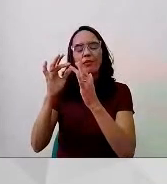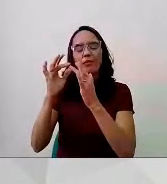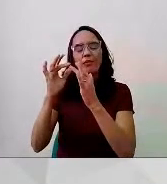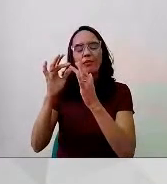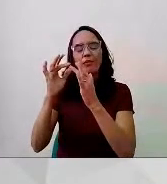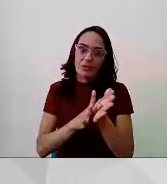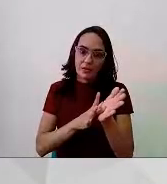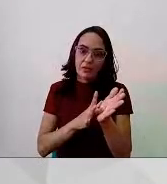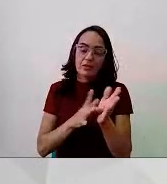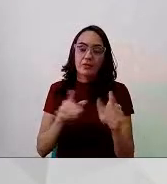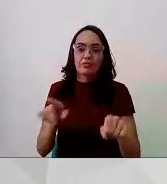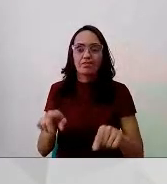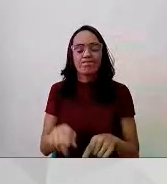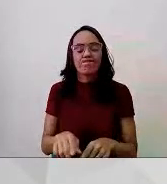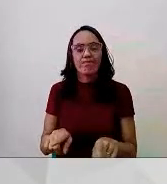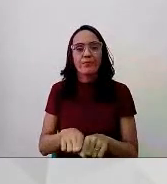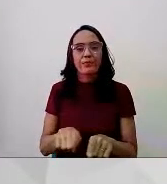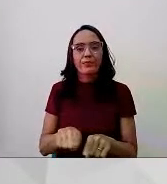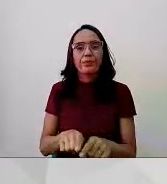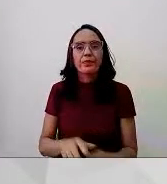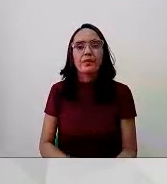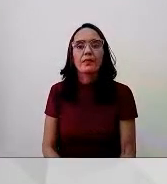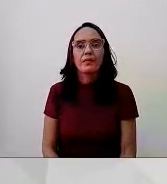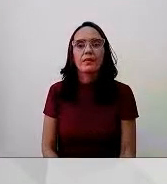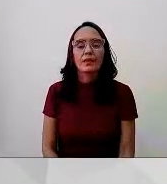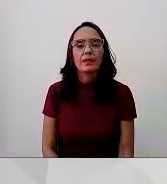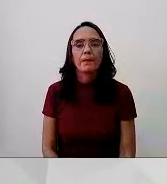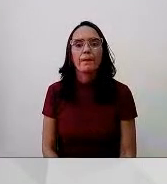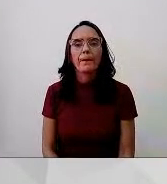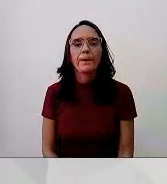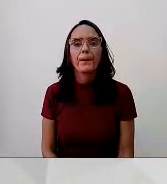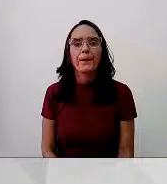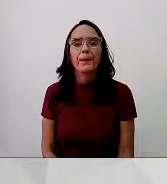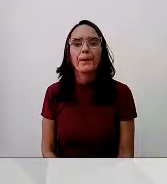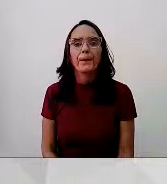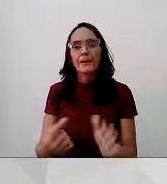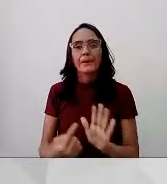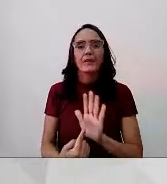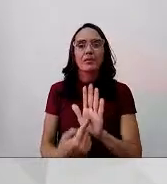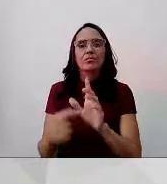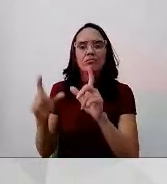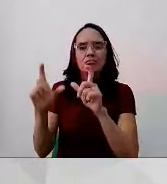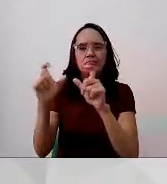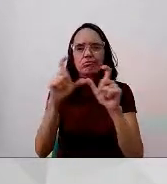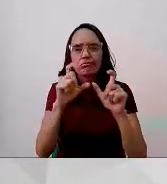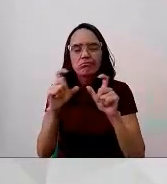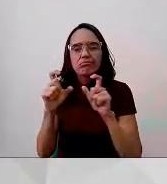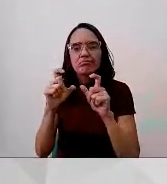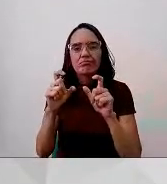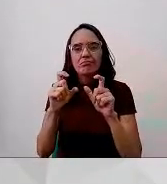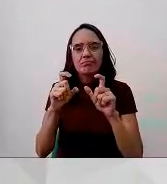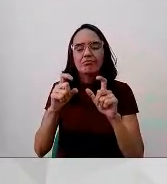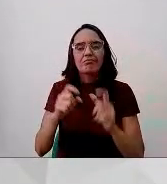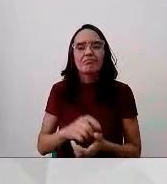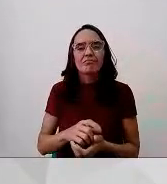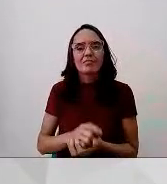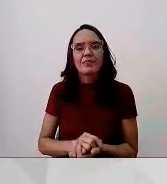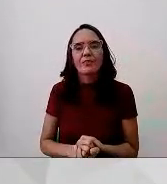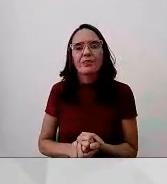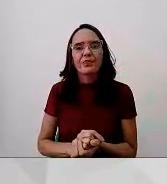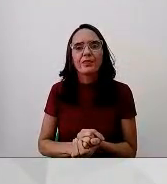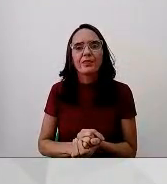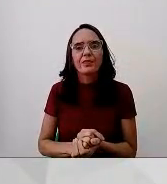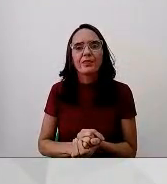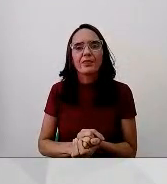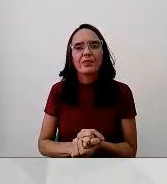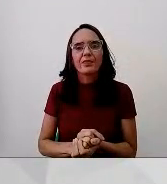backpropagation. Aqui só uma figurinha mostrando, né, as redes neurais